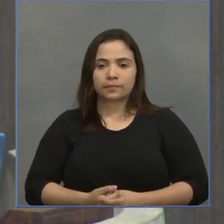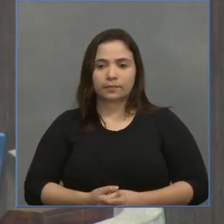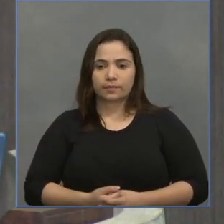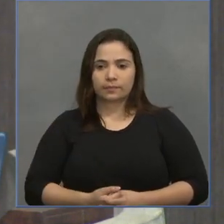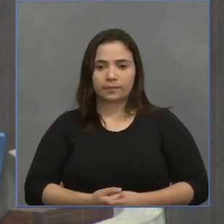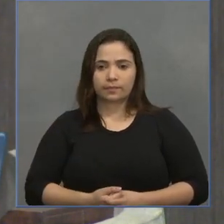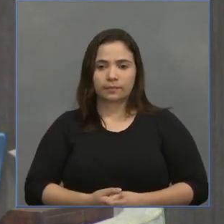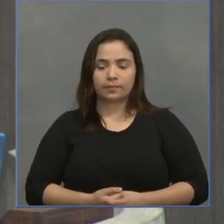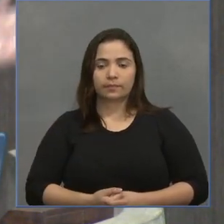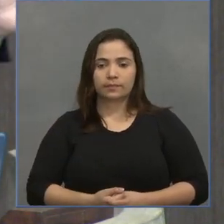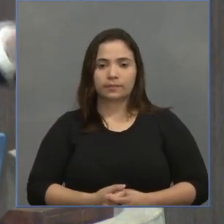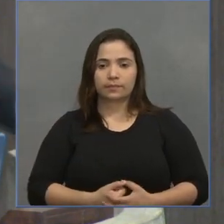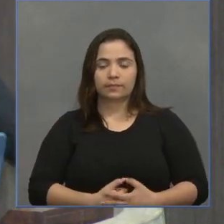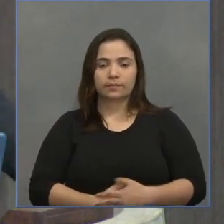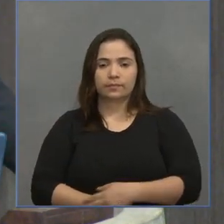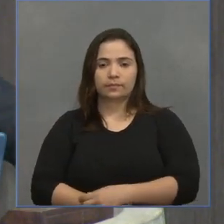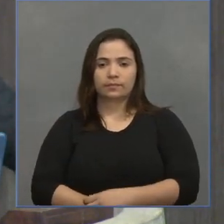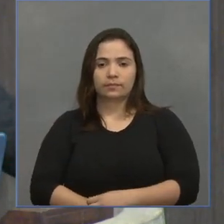Diga, deputado.